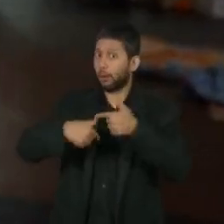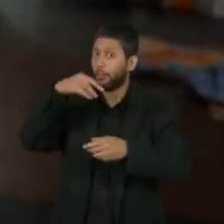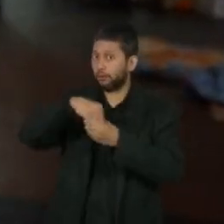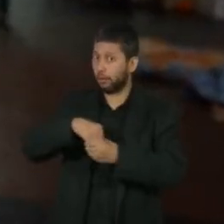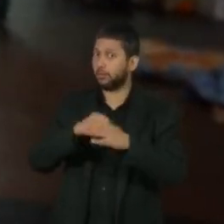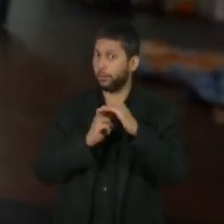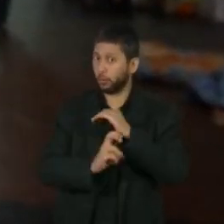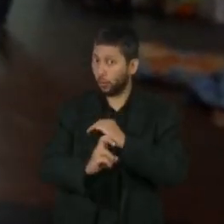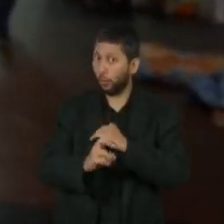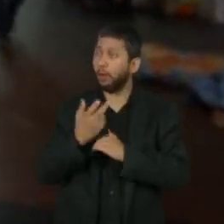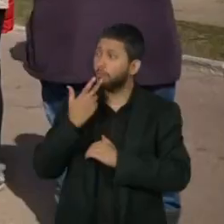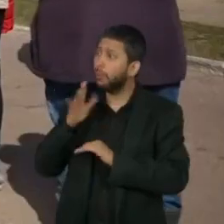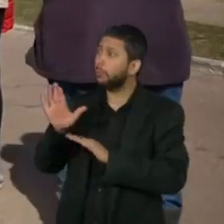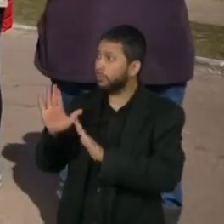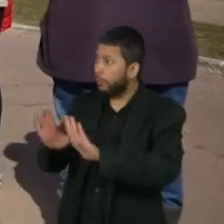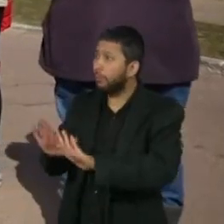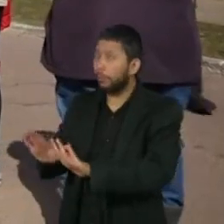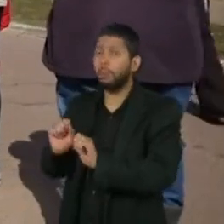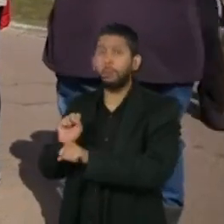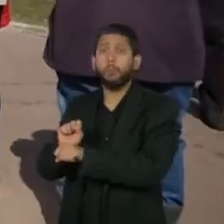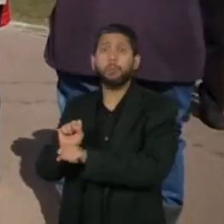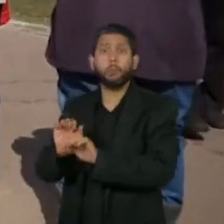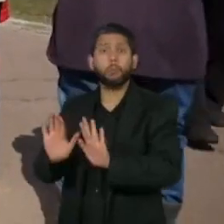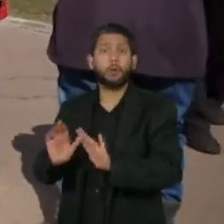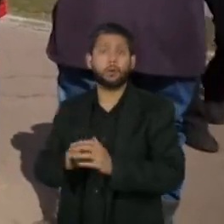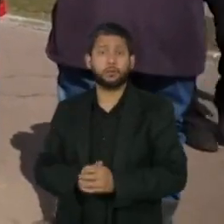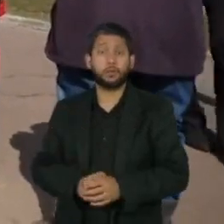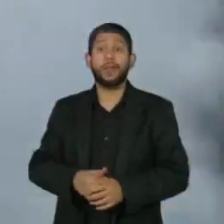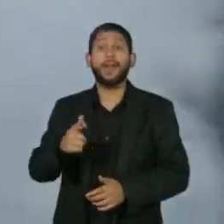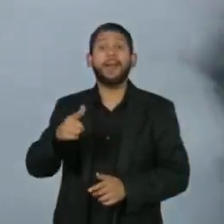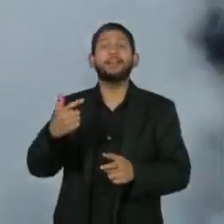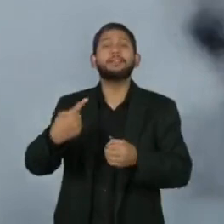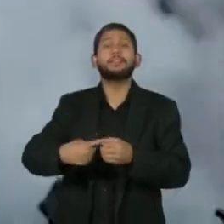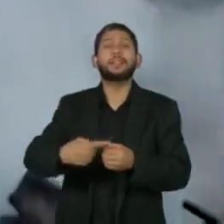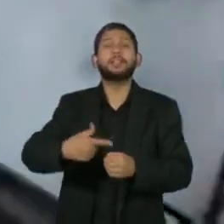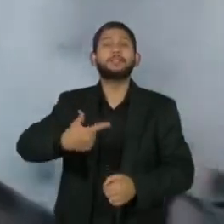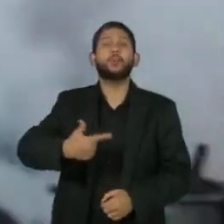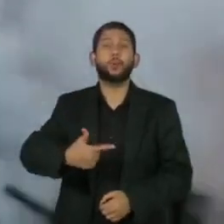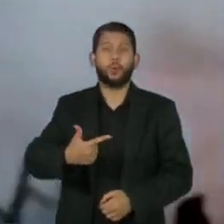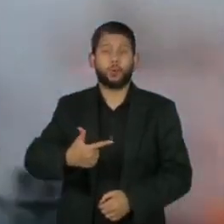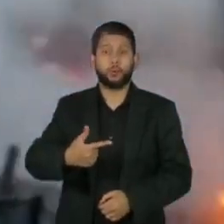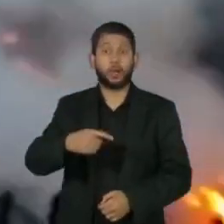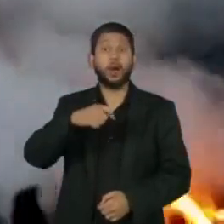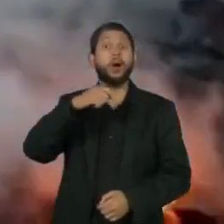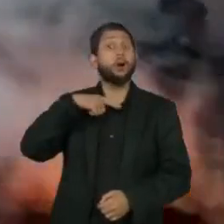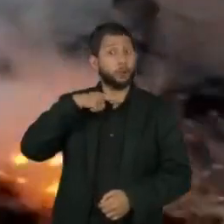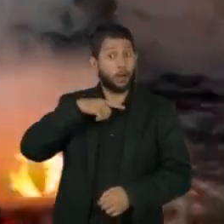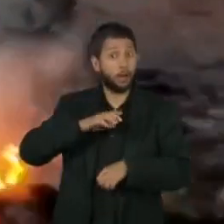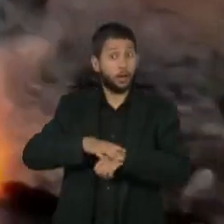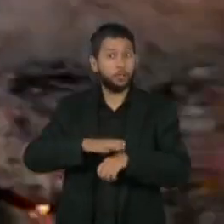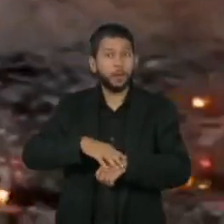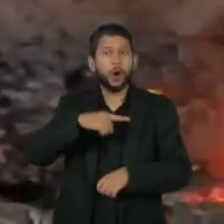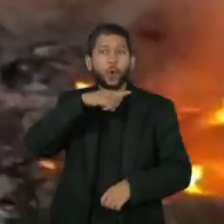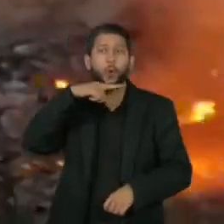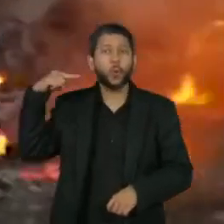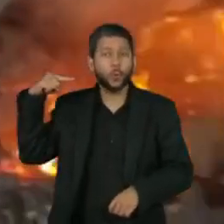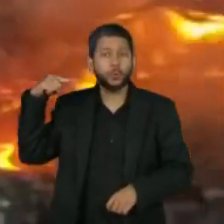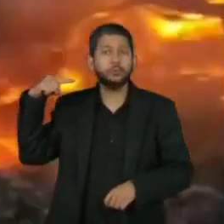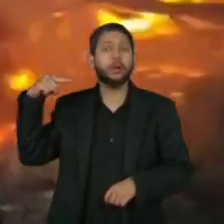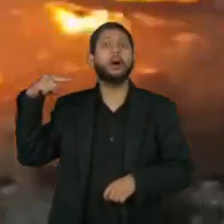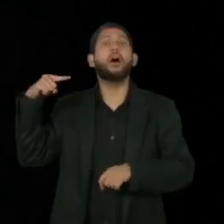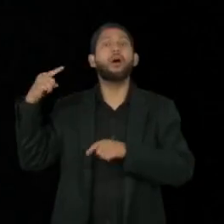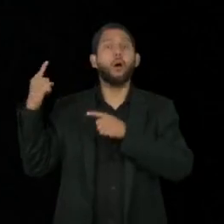refugiados poderão ficar por enquanto a cidade é a segunda maior da Ucrânia e foi alvo da Rússia desde o começo da invasão em